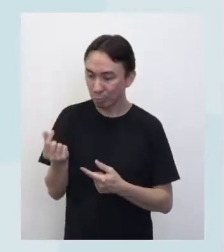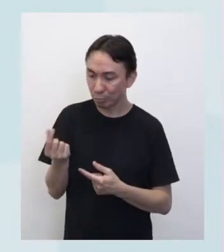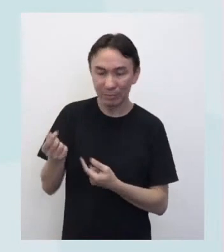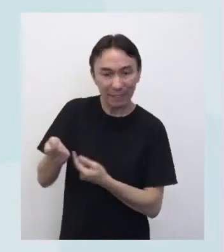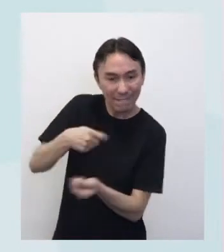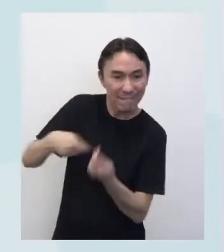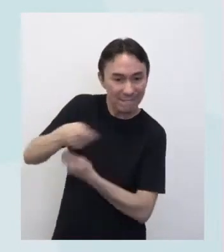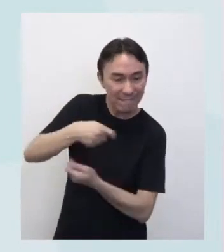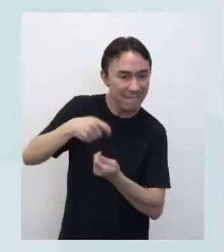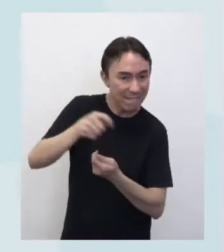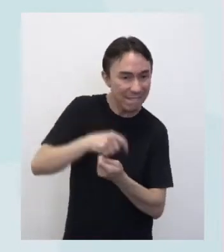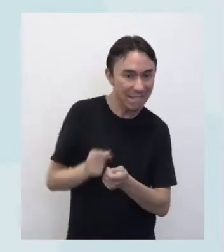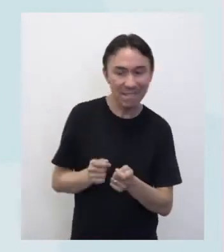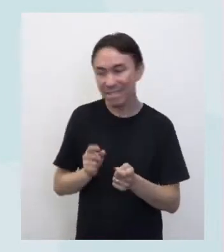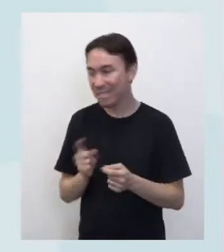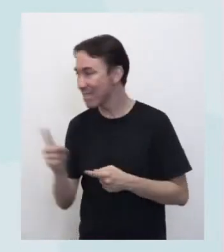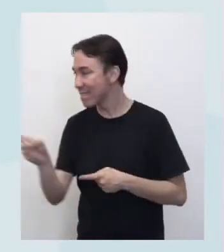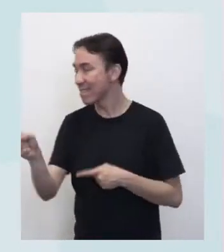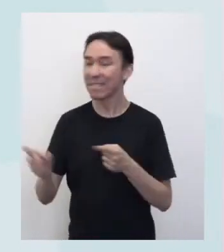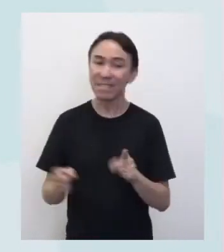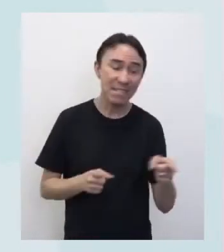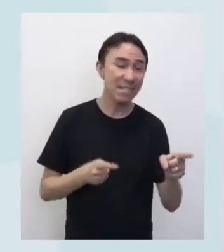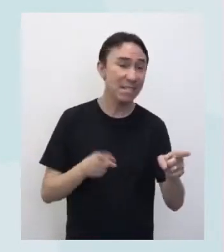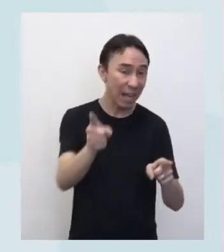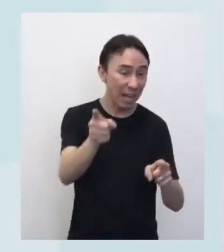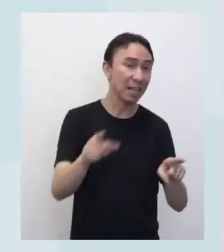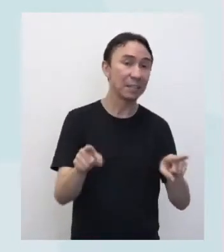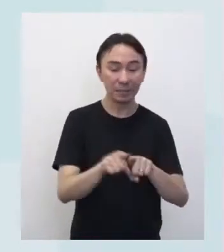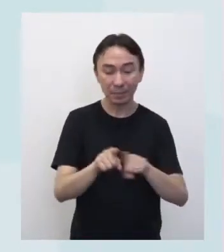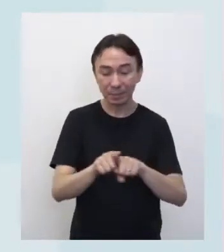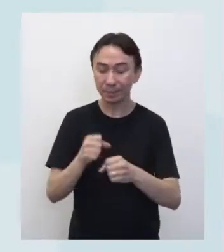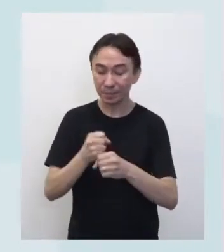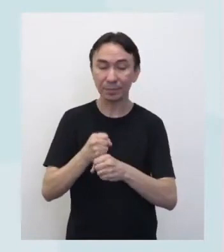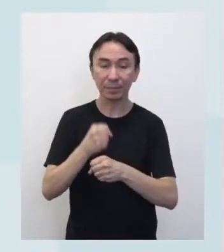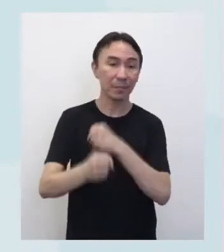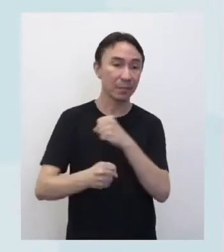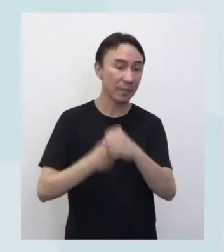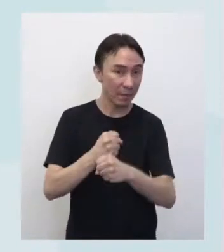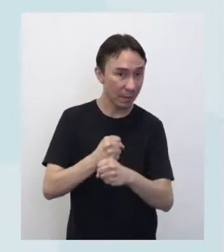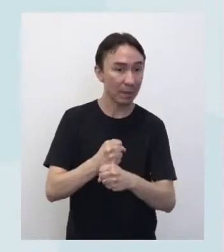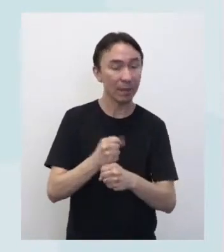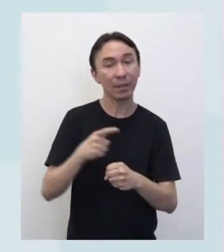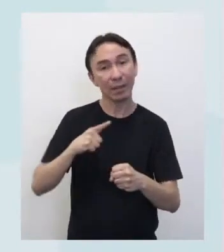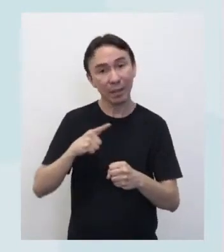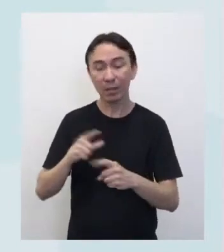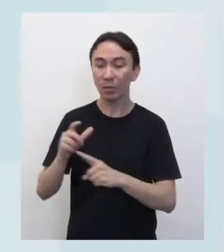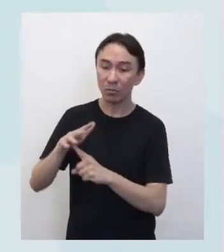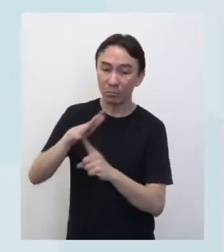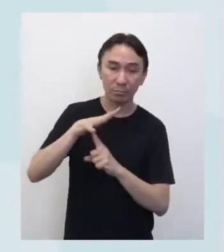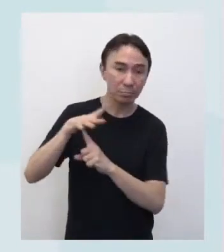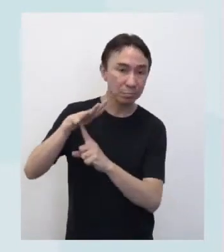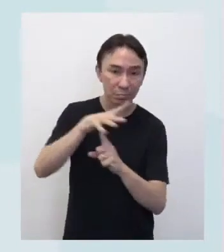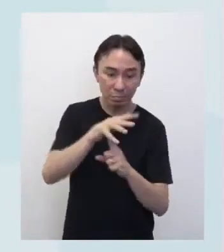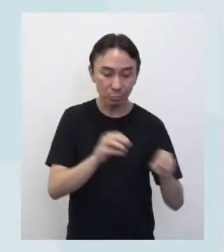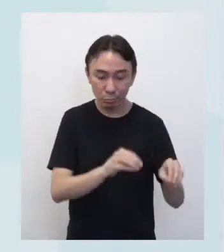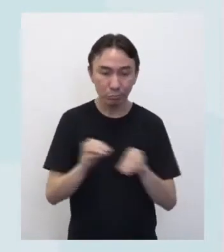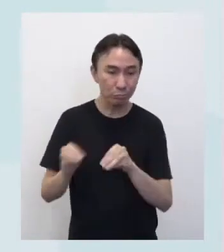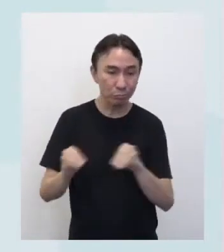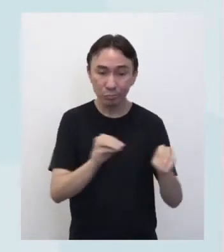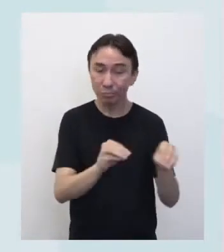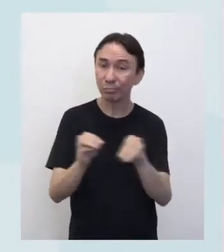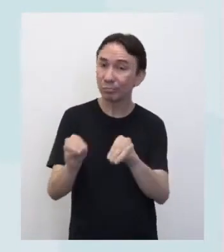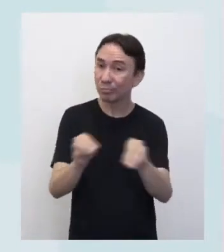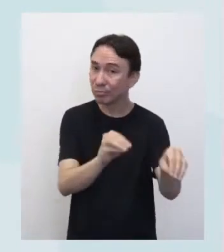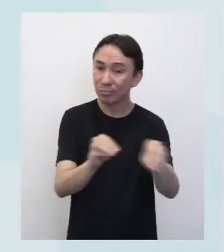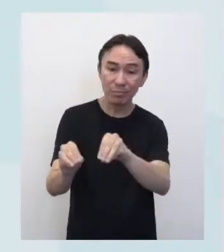por temporadas também faziam as feiras ali e traçava-se uma rota, né, um polo